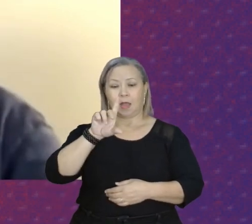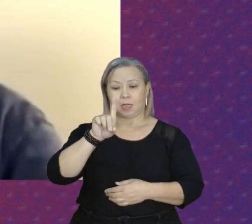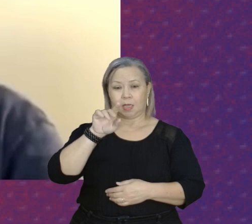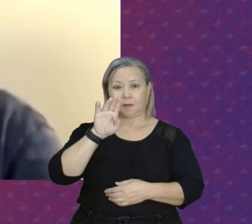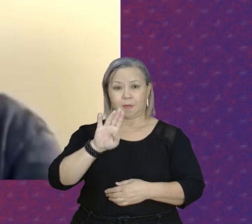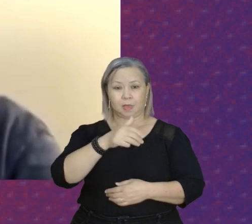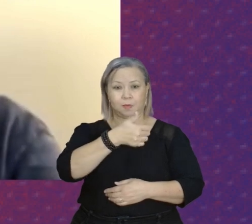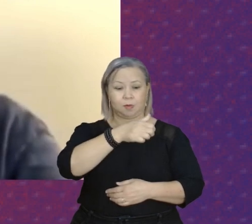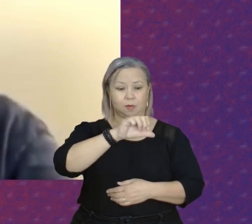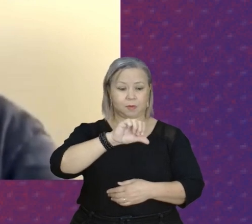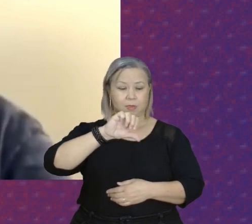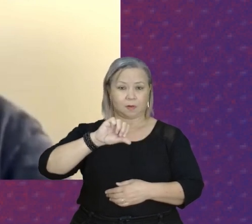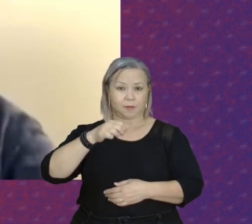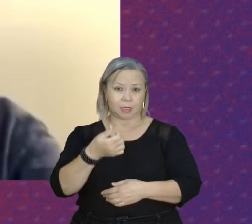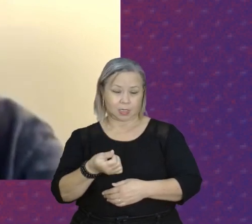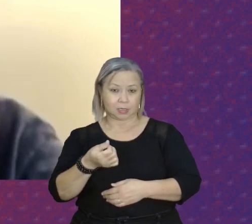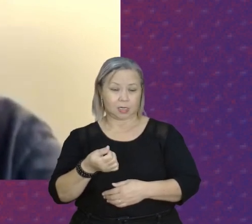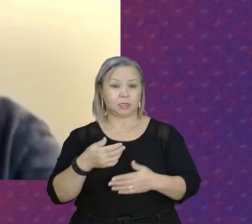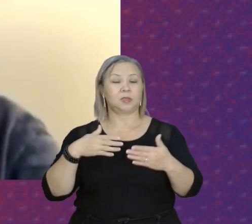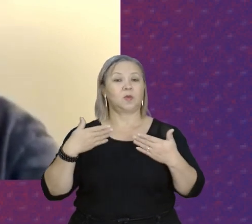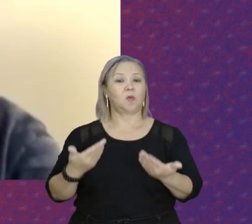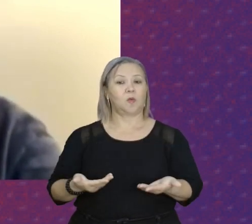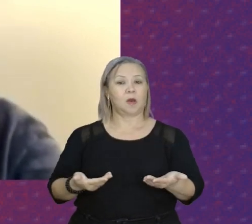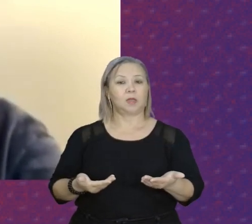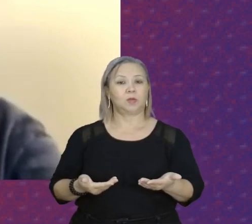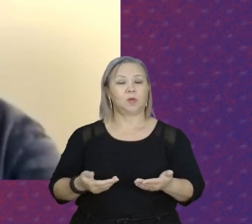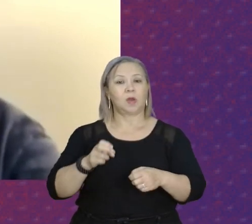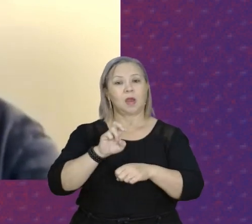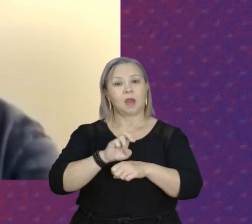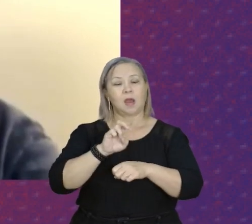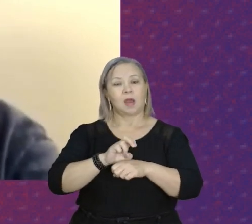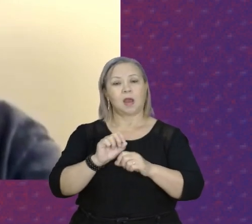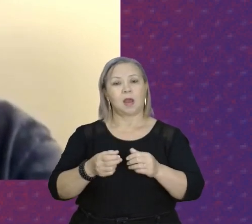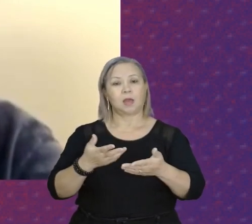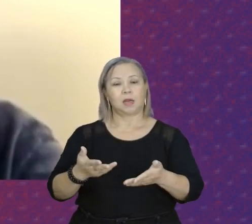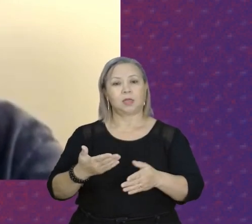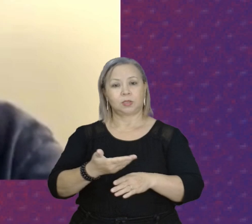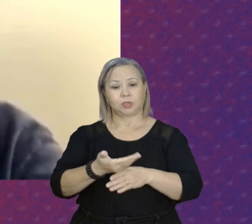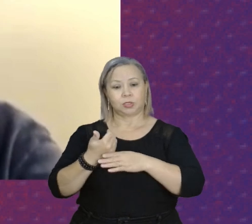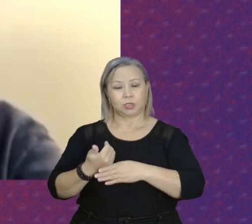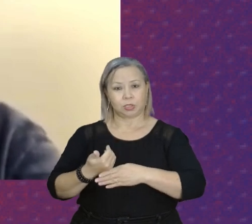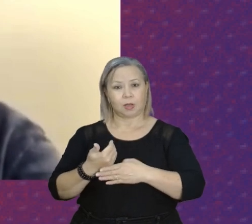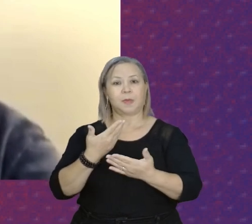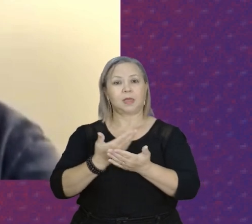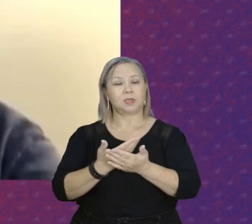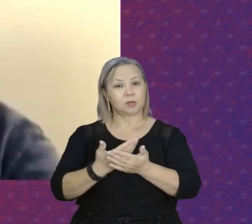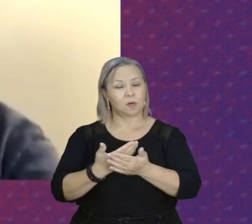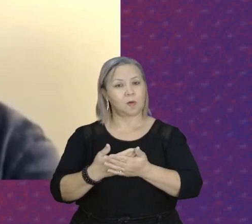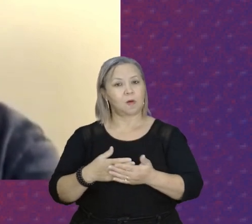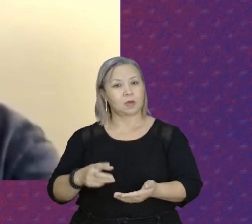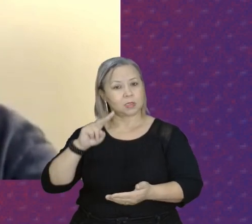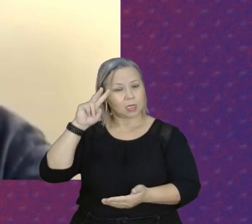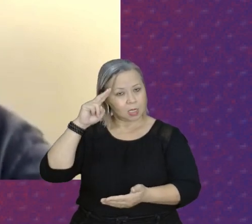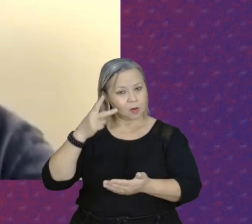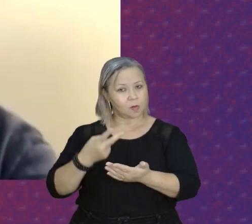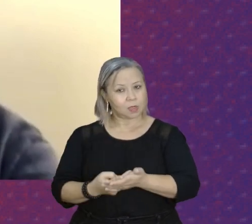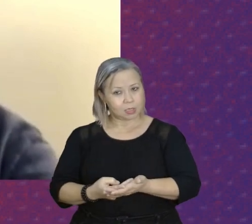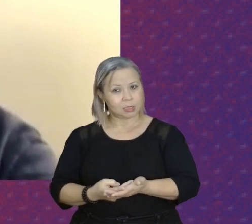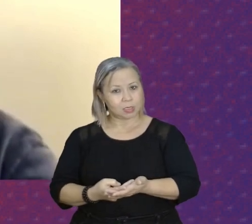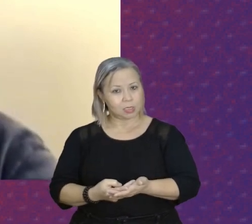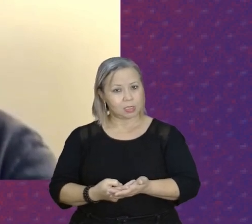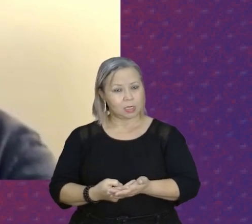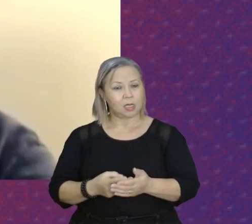96, que foi quando a creche, junto com a pré-escola, passa a ser considerada,